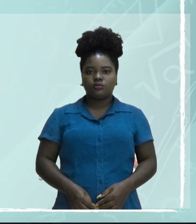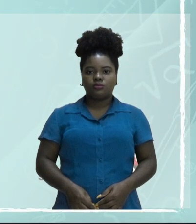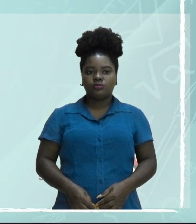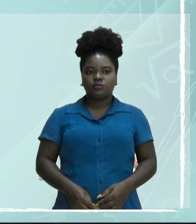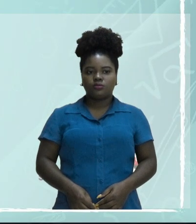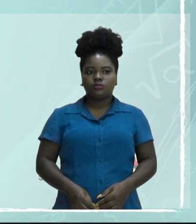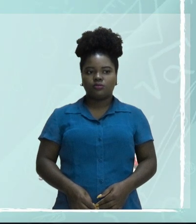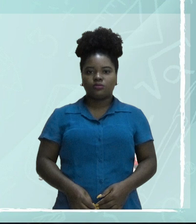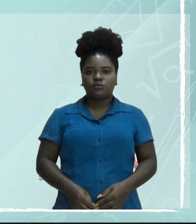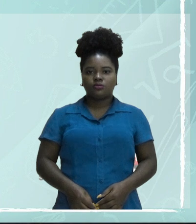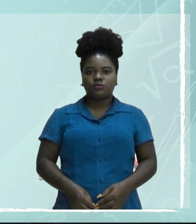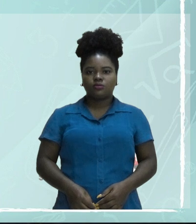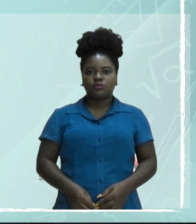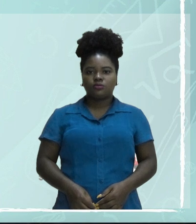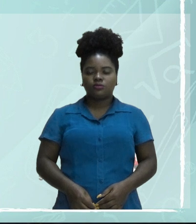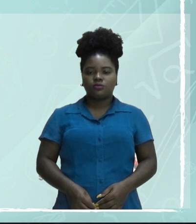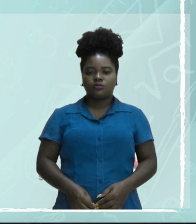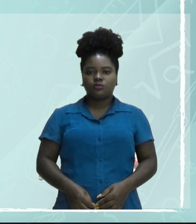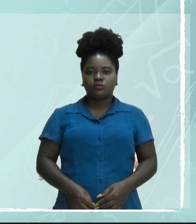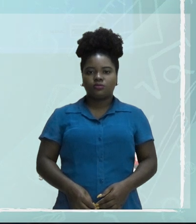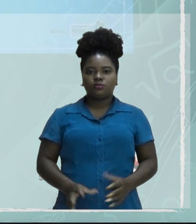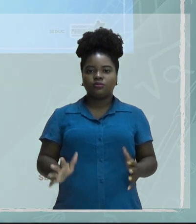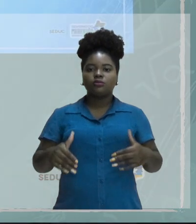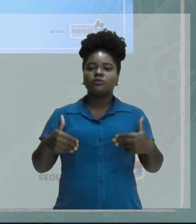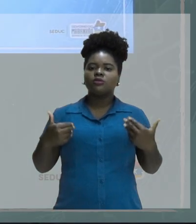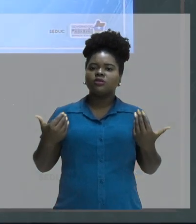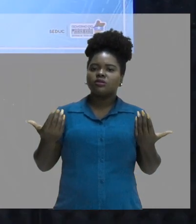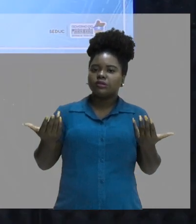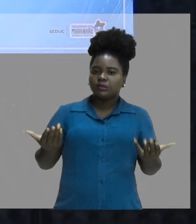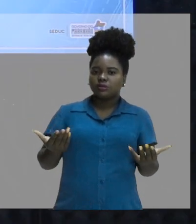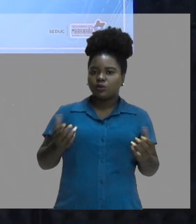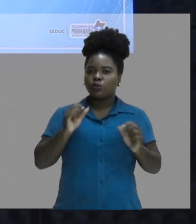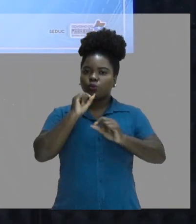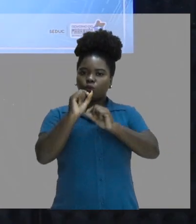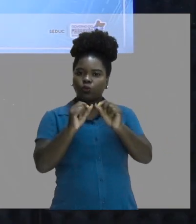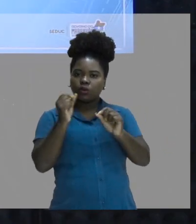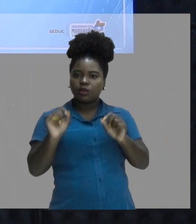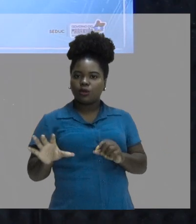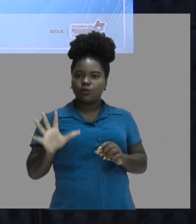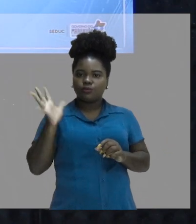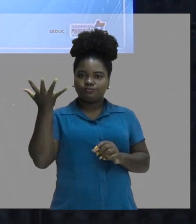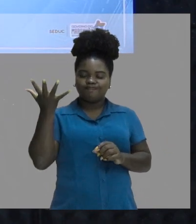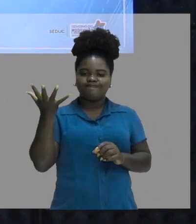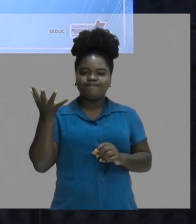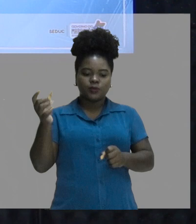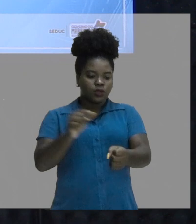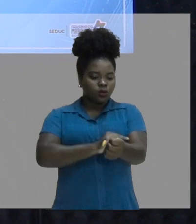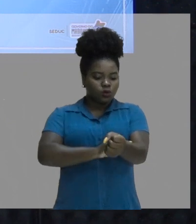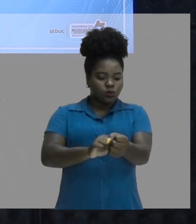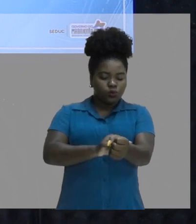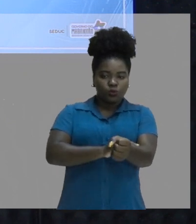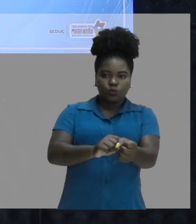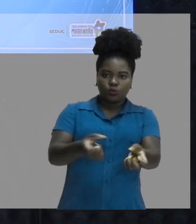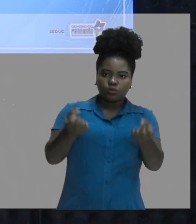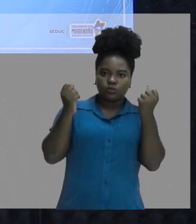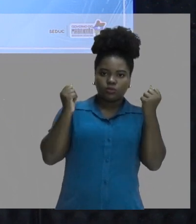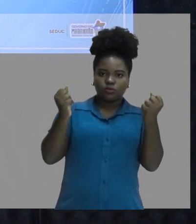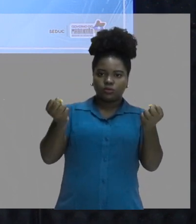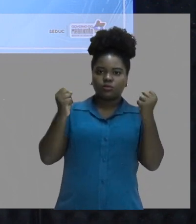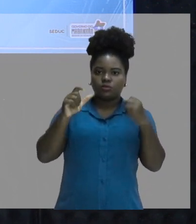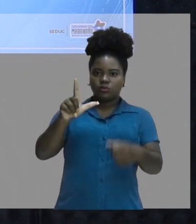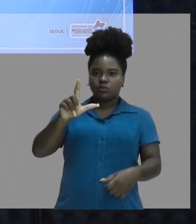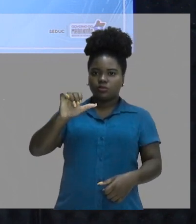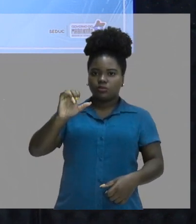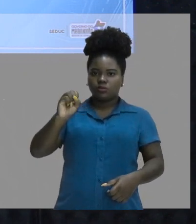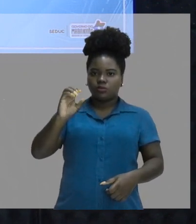e no trato gastrointestinal. Então percebam, galerinha, que o músculo liso, assim como o coração, ele tem o quê?